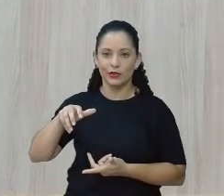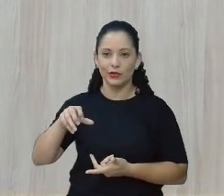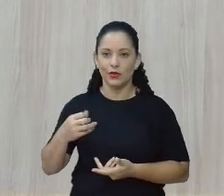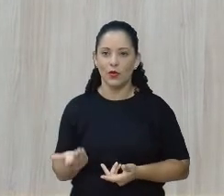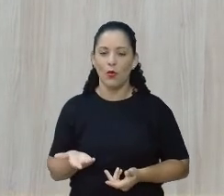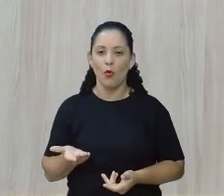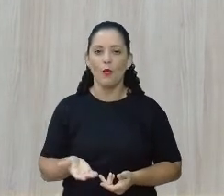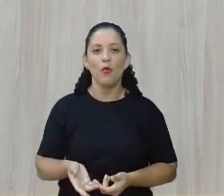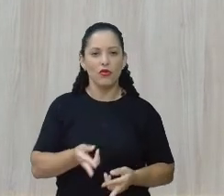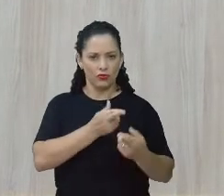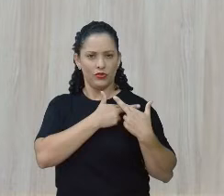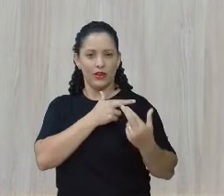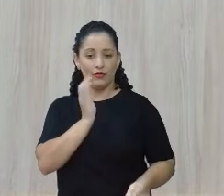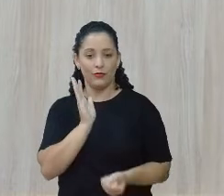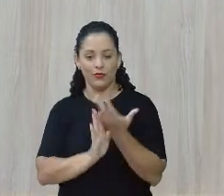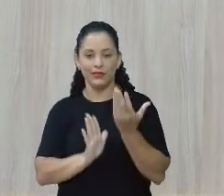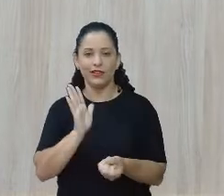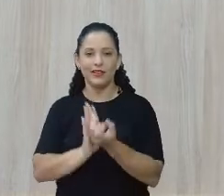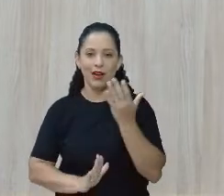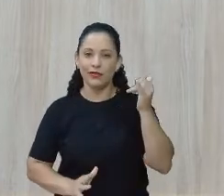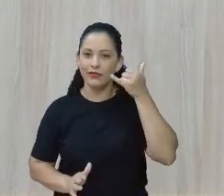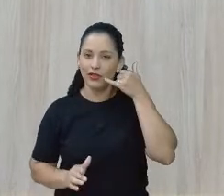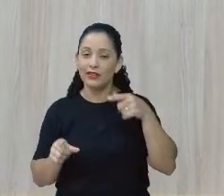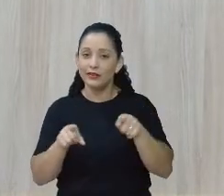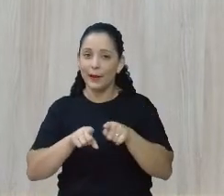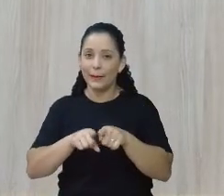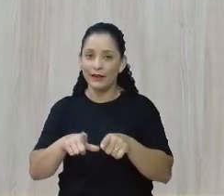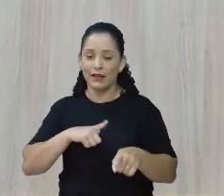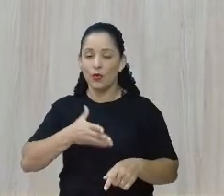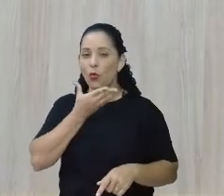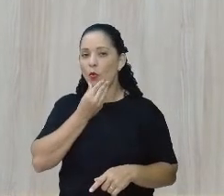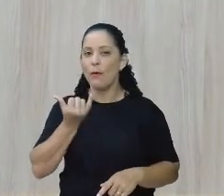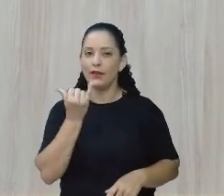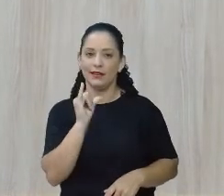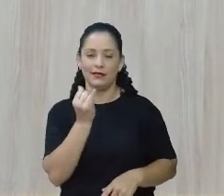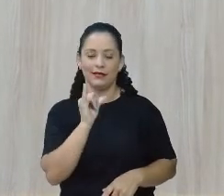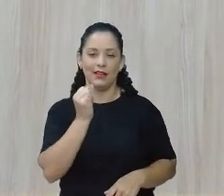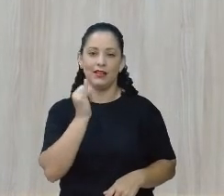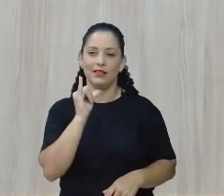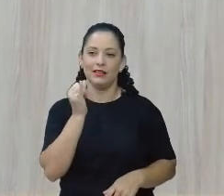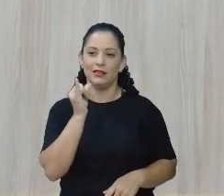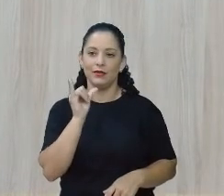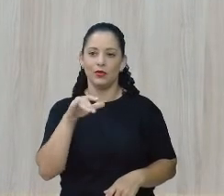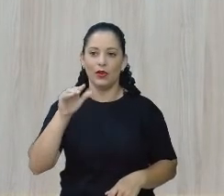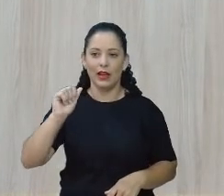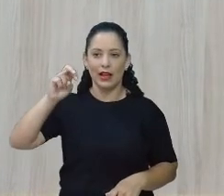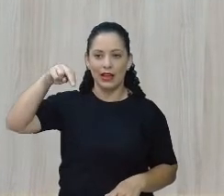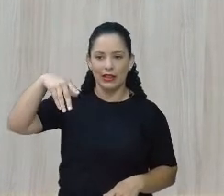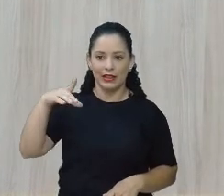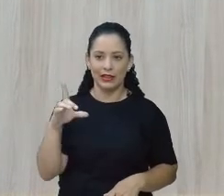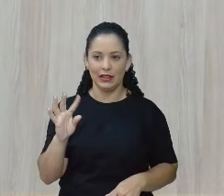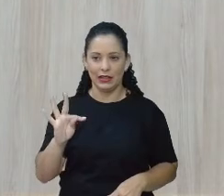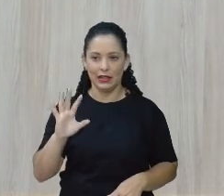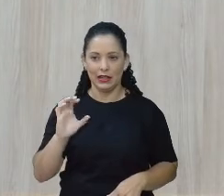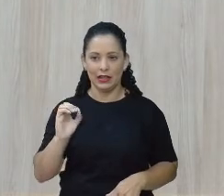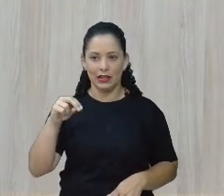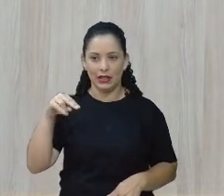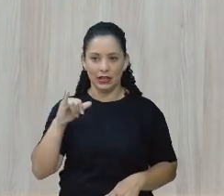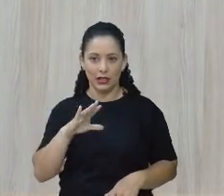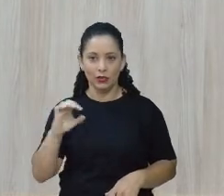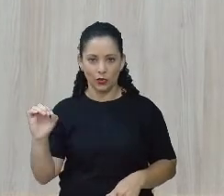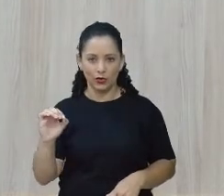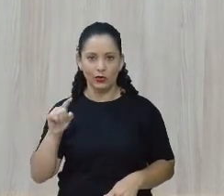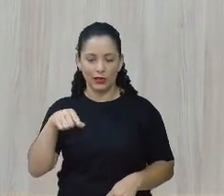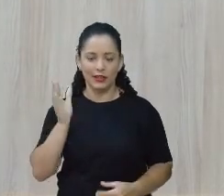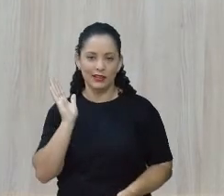como o pai do telefone, a gente também tem esse italiano, o Antonio Melzi, como também um dos precursores, um dos inventores do